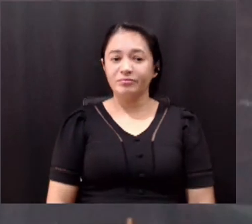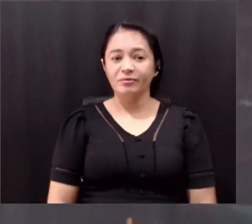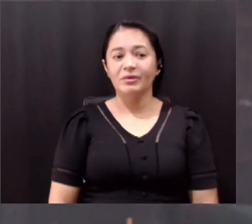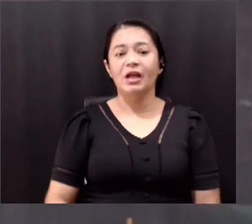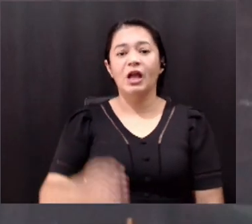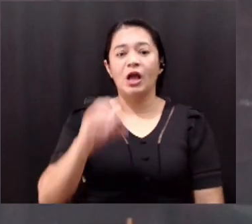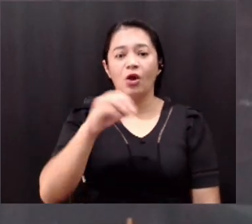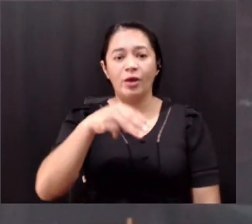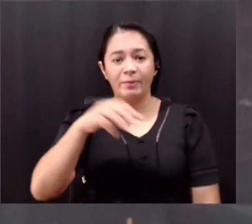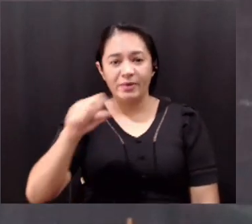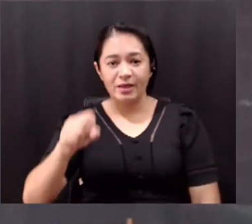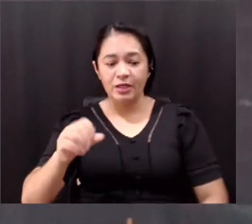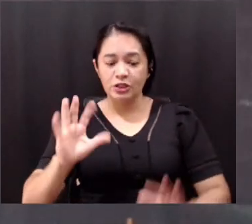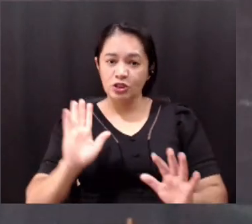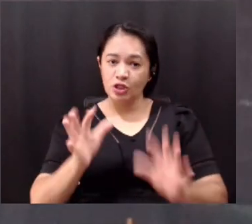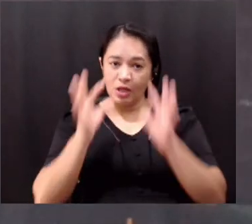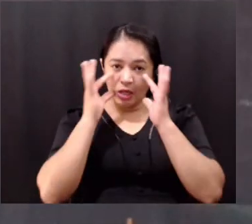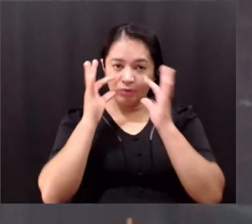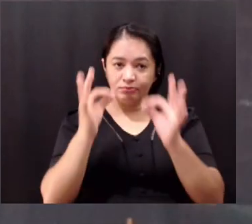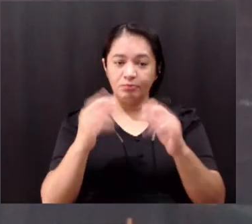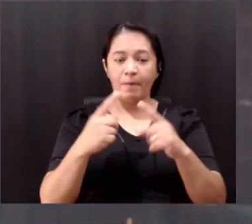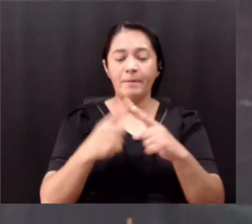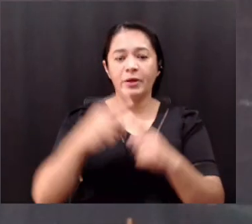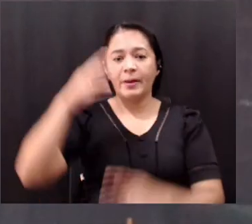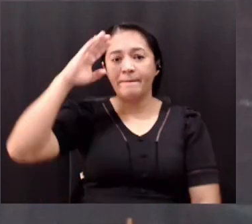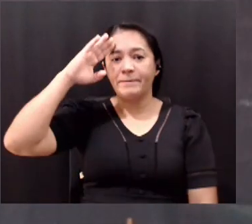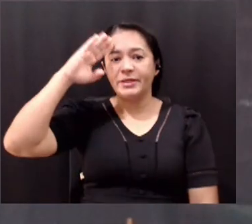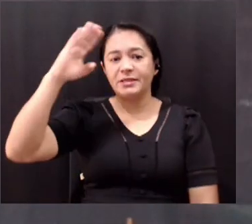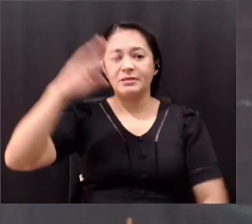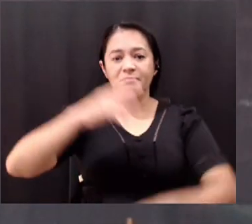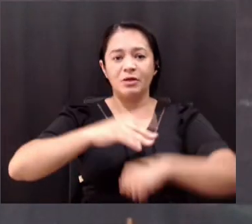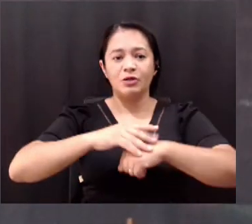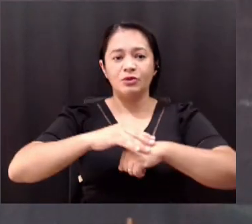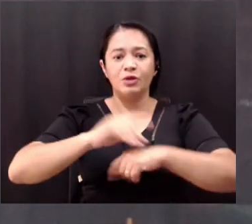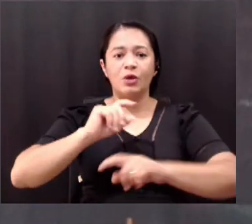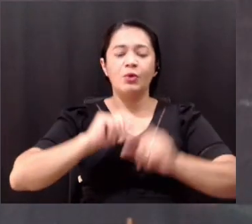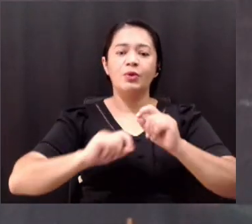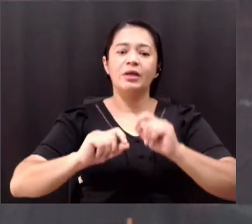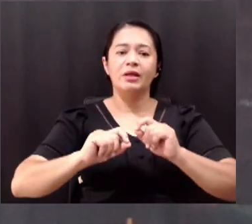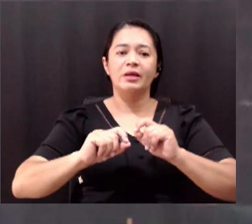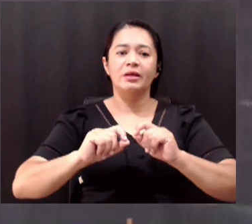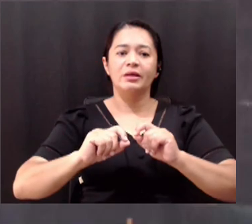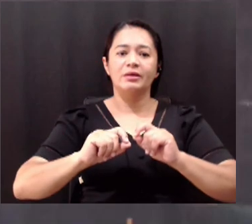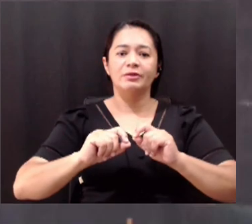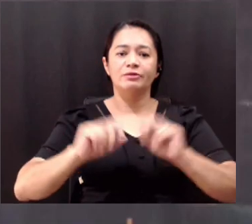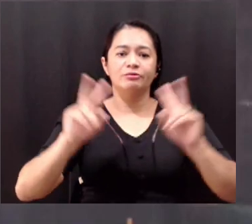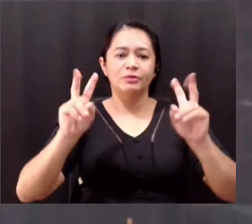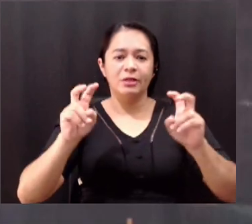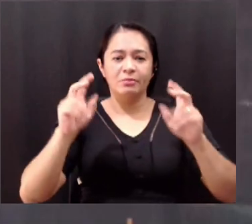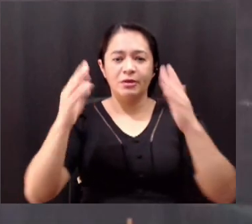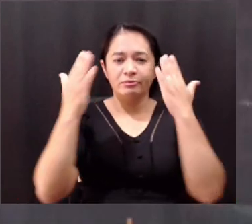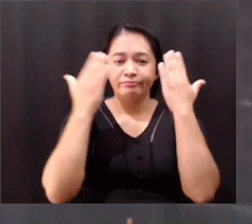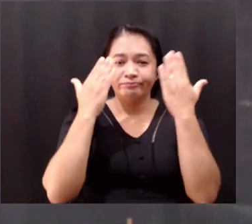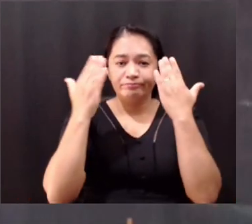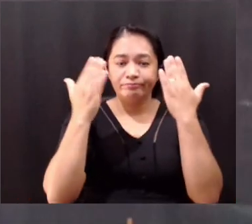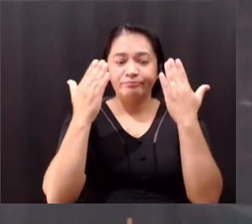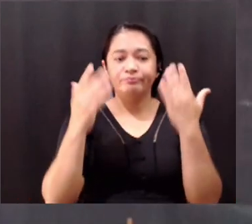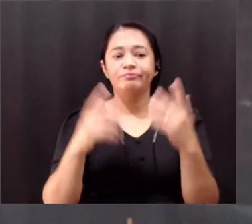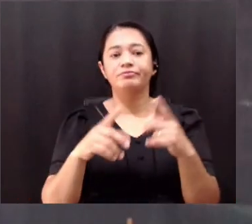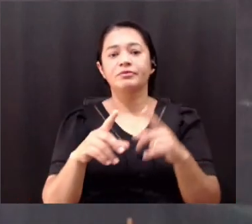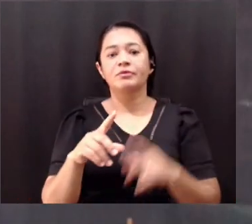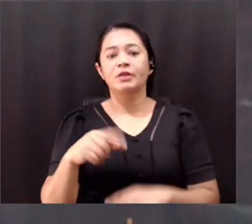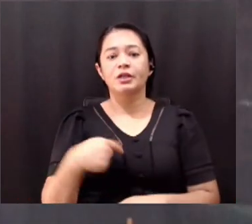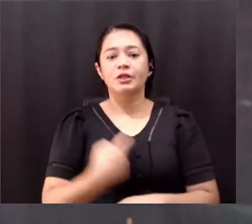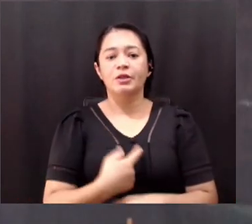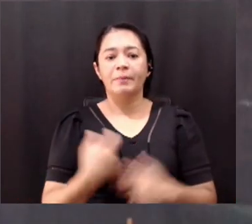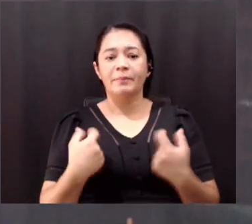causas de adoecimento do trabalhador hoje são doenças relacionadas a questões psicológicas. E o que é muito importante?